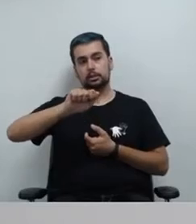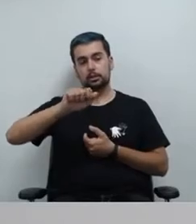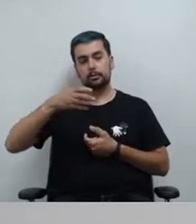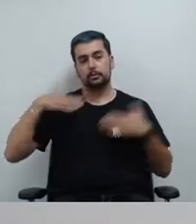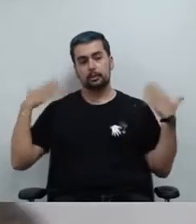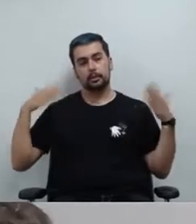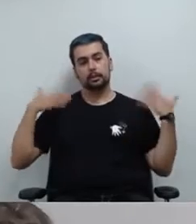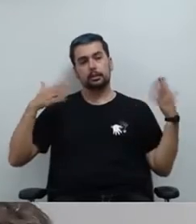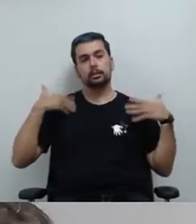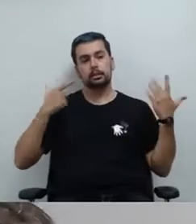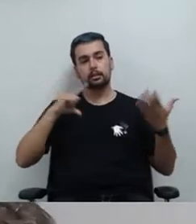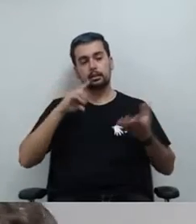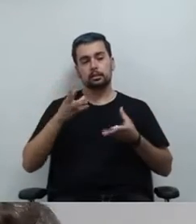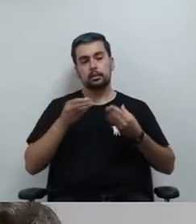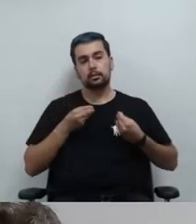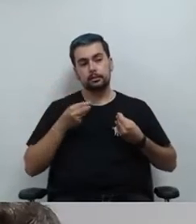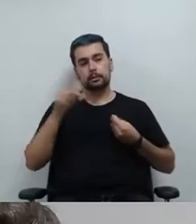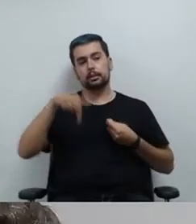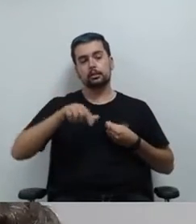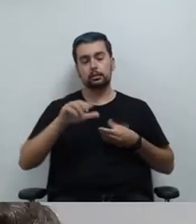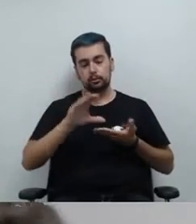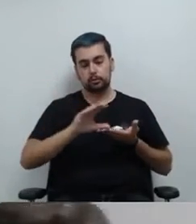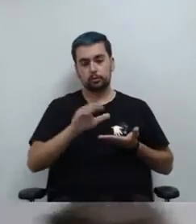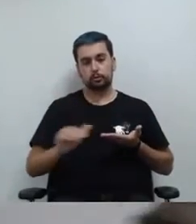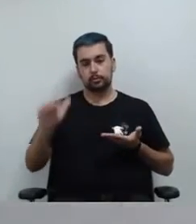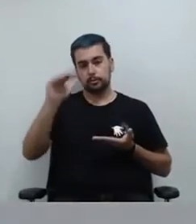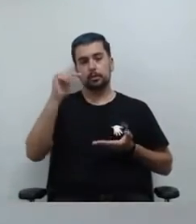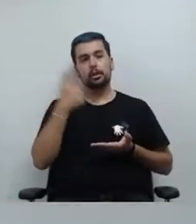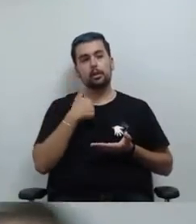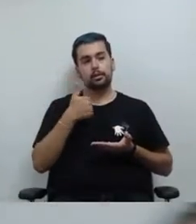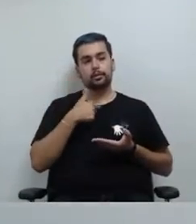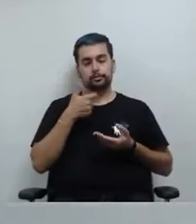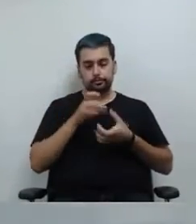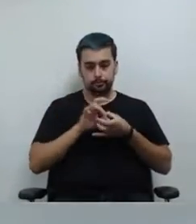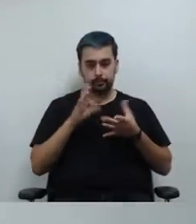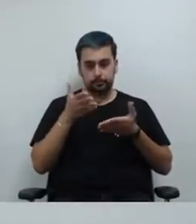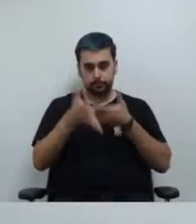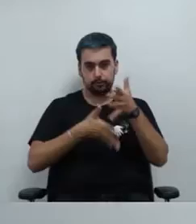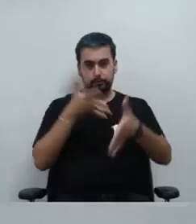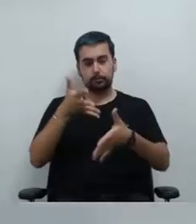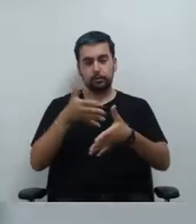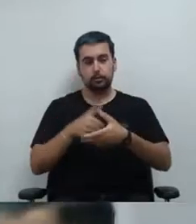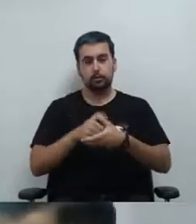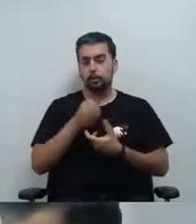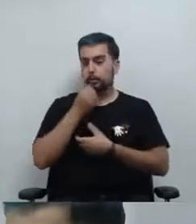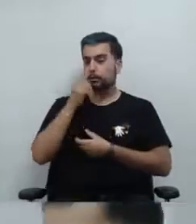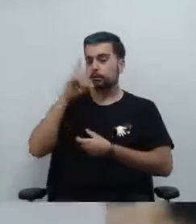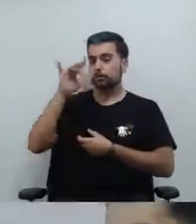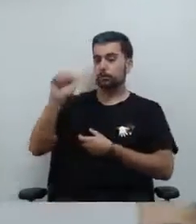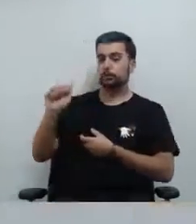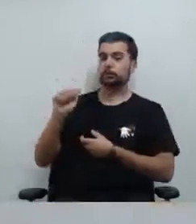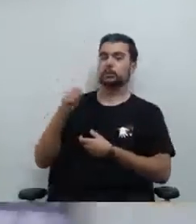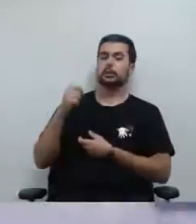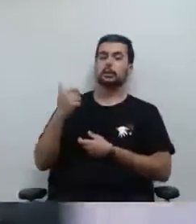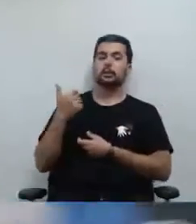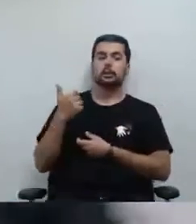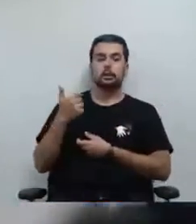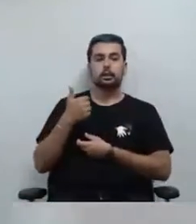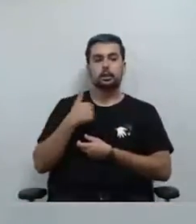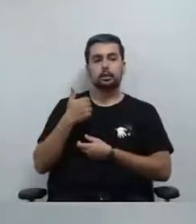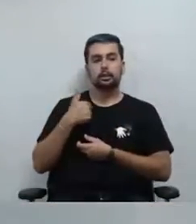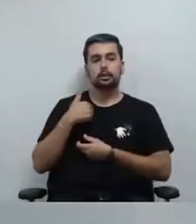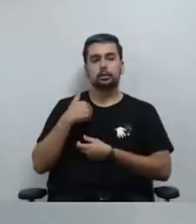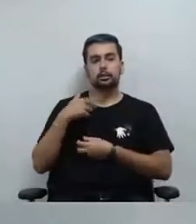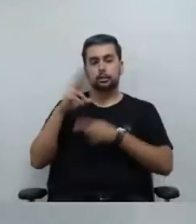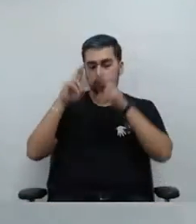alegria recebê-la aqui no Conselho Superior, já passo a palavra. Bom dia. Me somando aos que me antecederam,